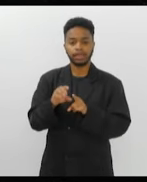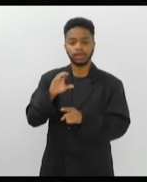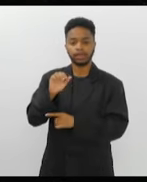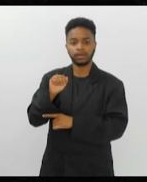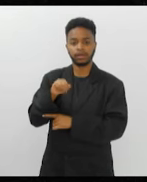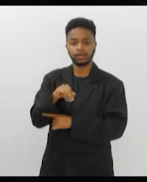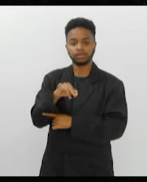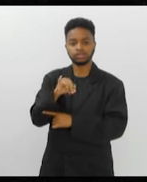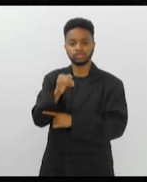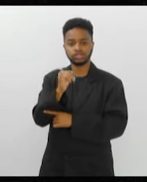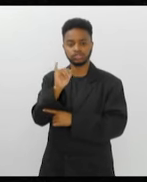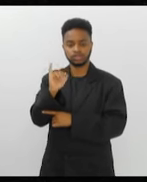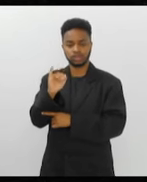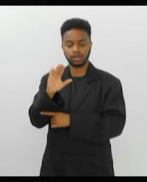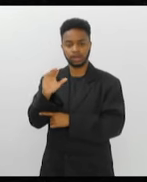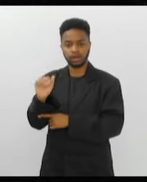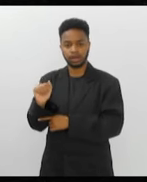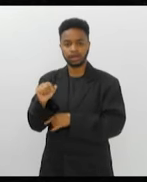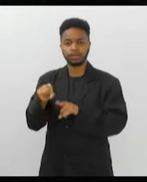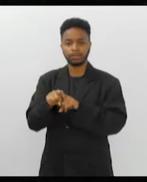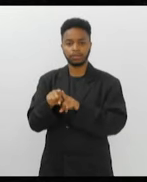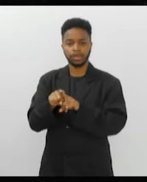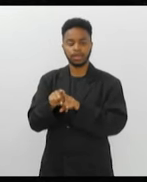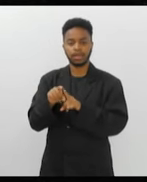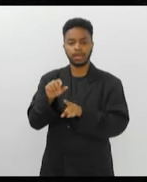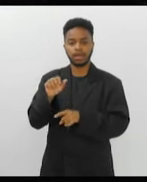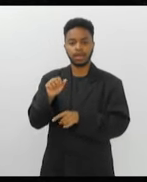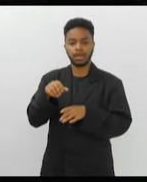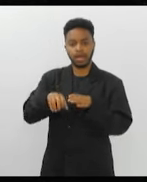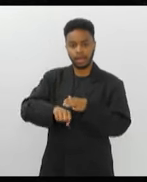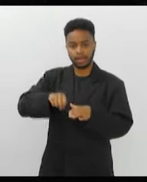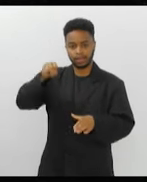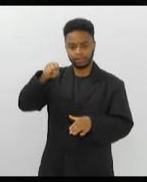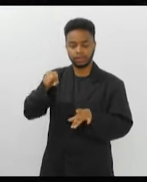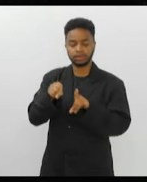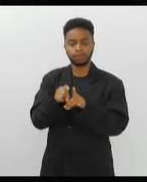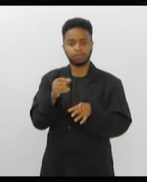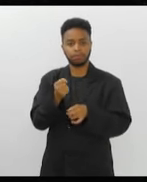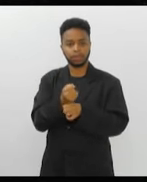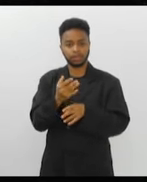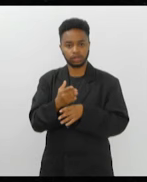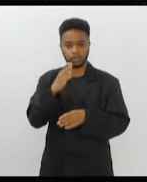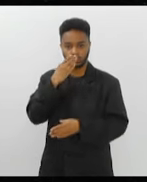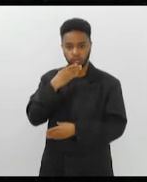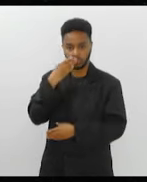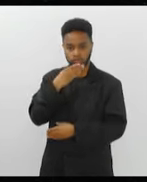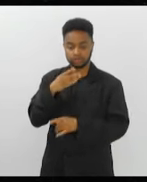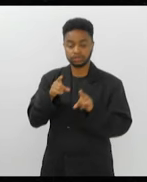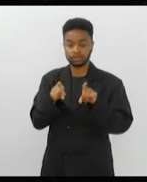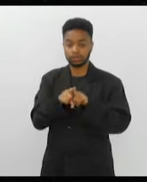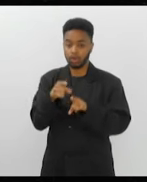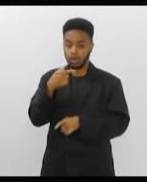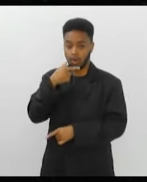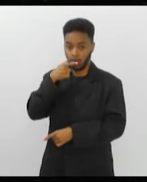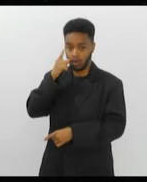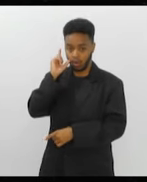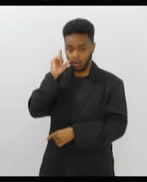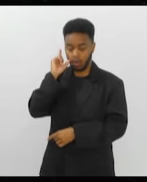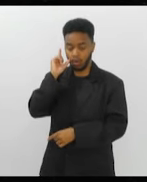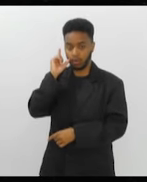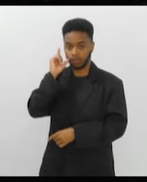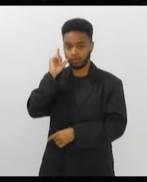canjica, aipim e batata doce. Mas, no dia de ontem,